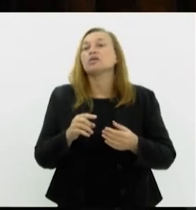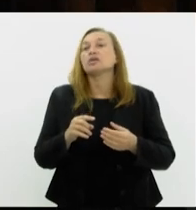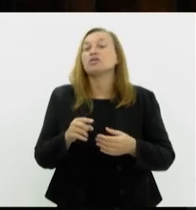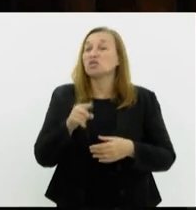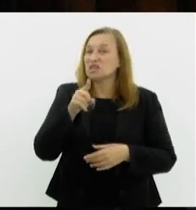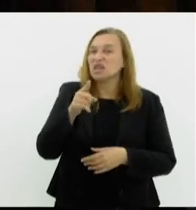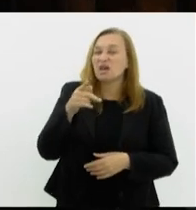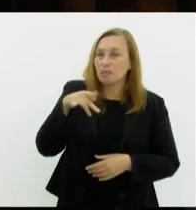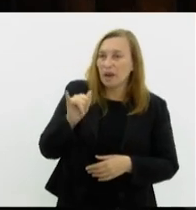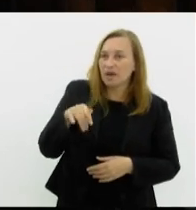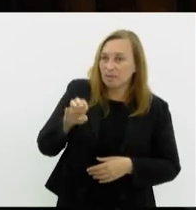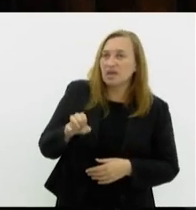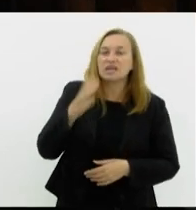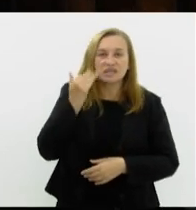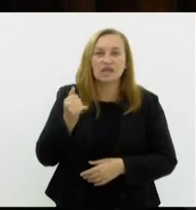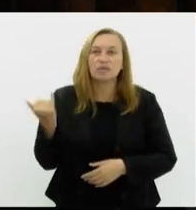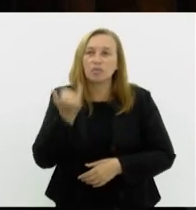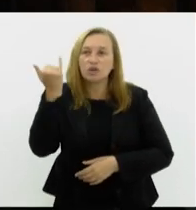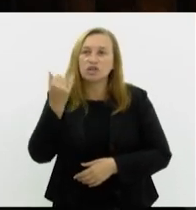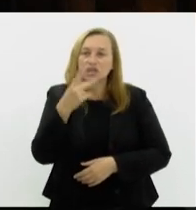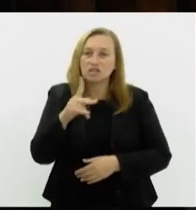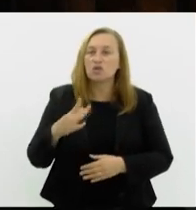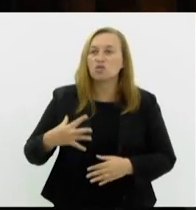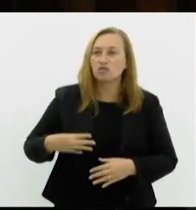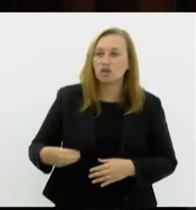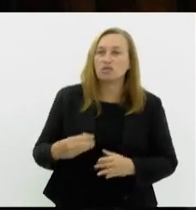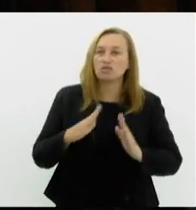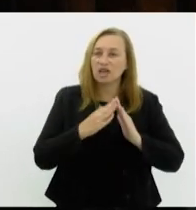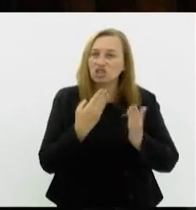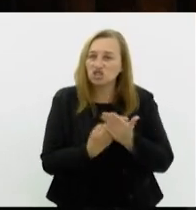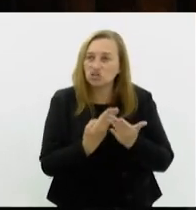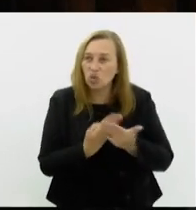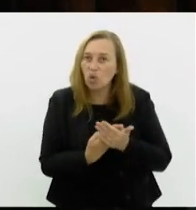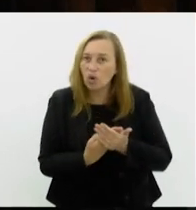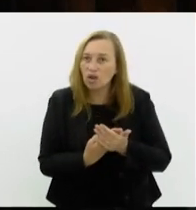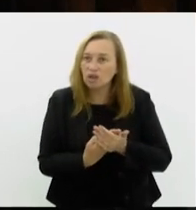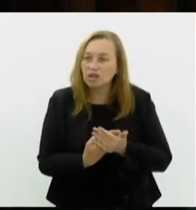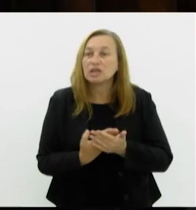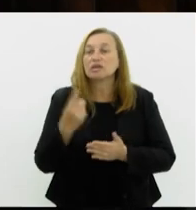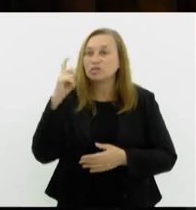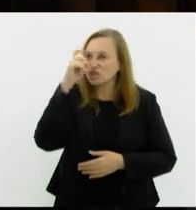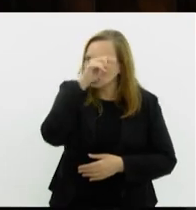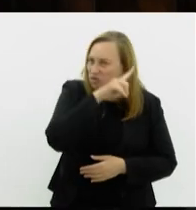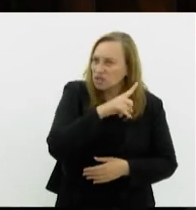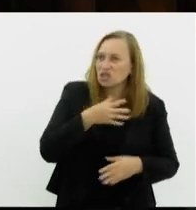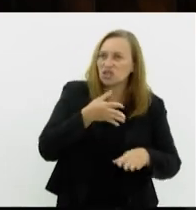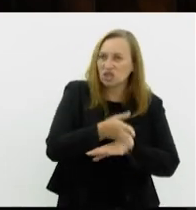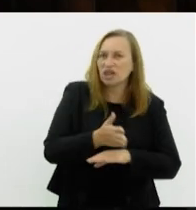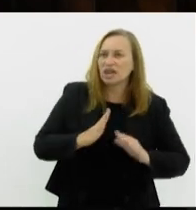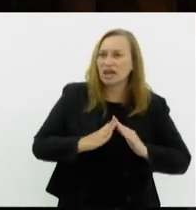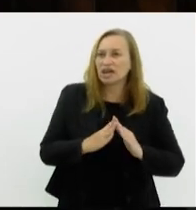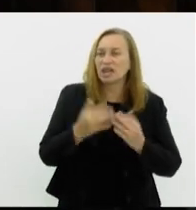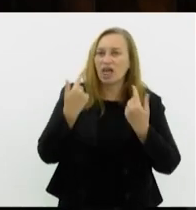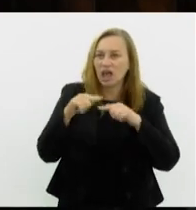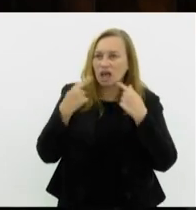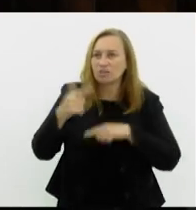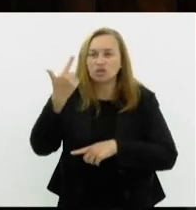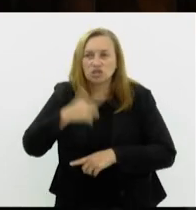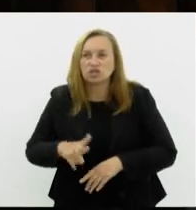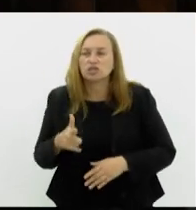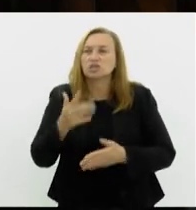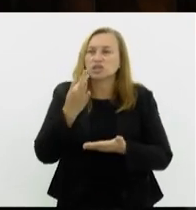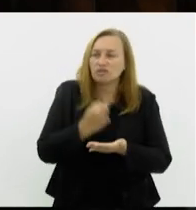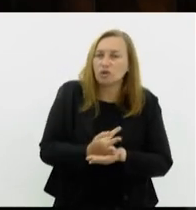mãe, que sabe da importância do seu filho comer bem na escola, sabe como está difícil, como ele está chegando em casa reclamando de novo, que está